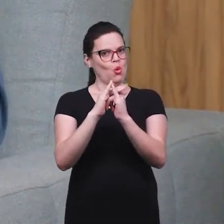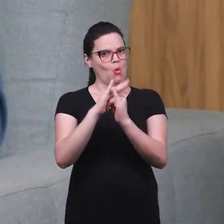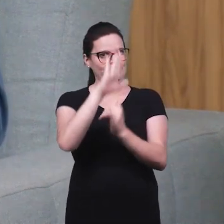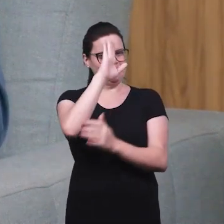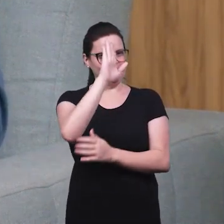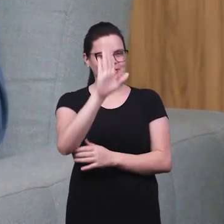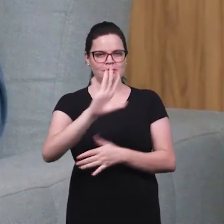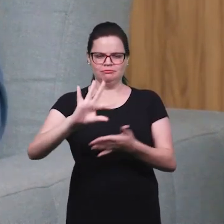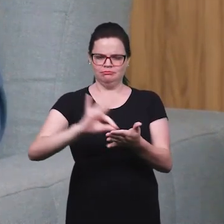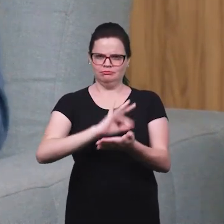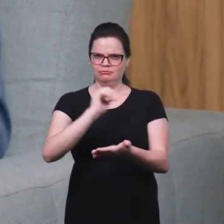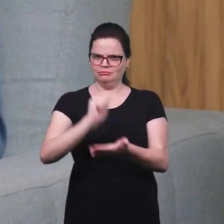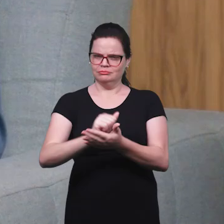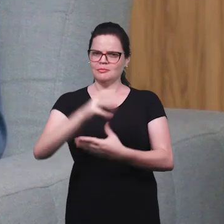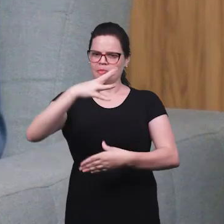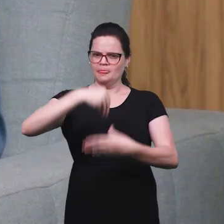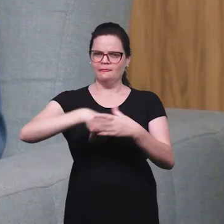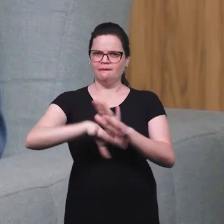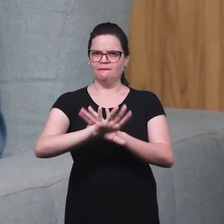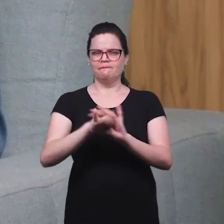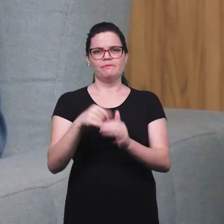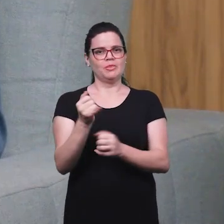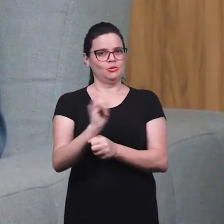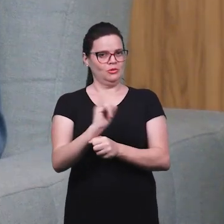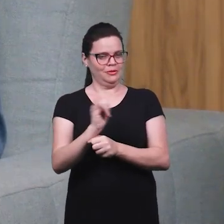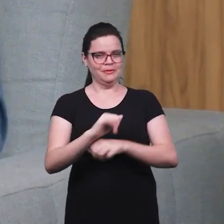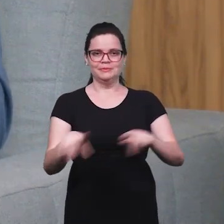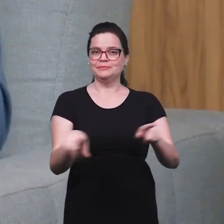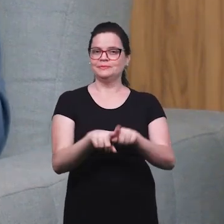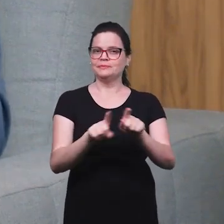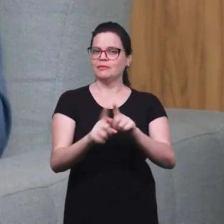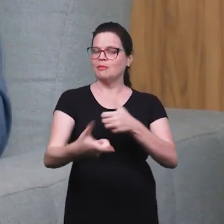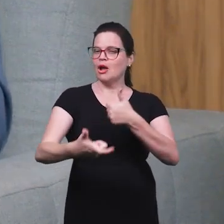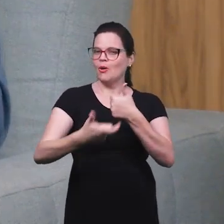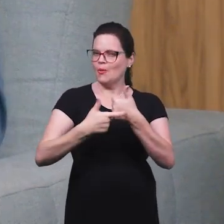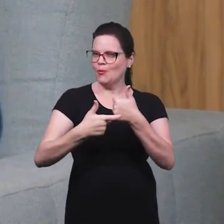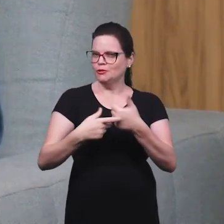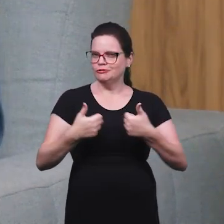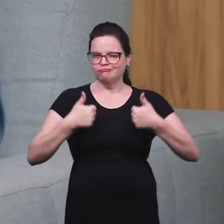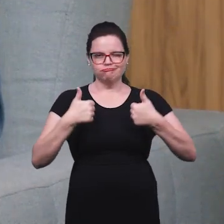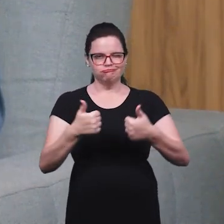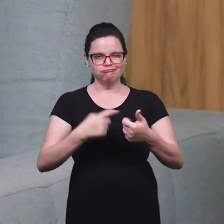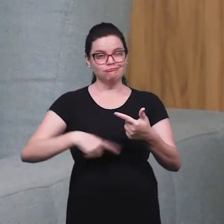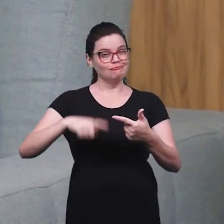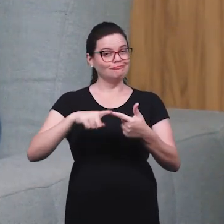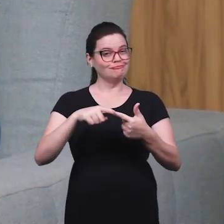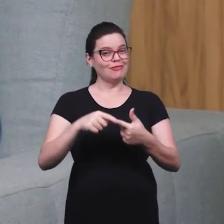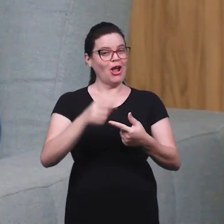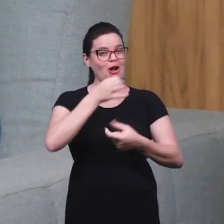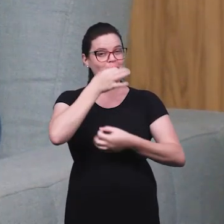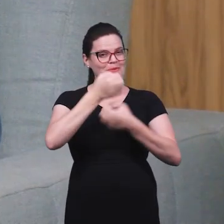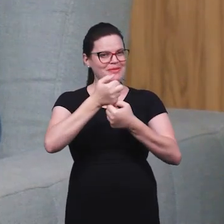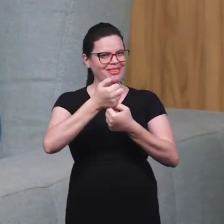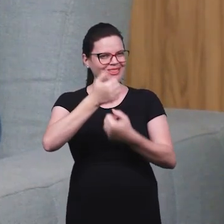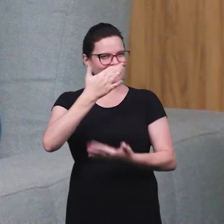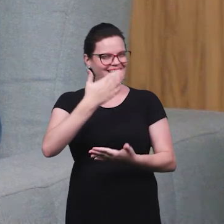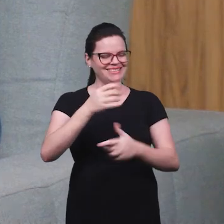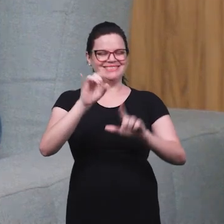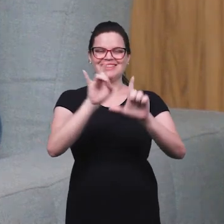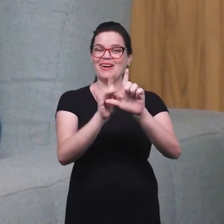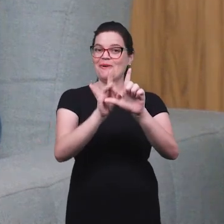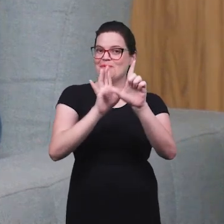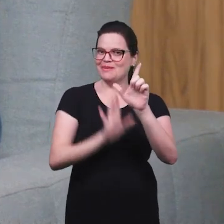se inscreva no canal, se não estiver ainda inscrito, e também possa curtir, comentar e compartilhar